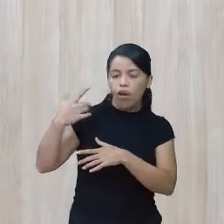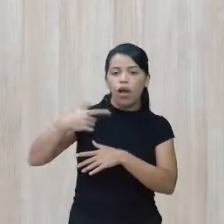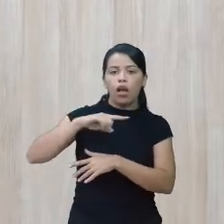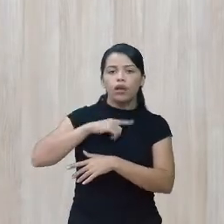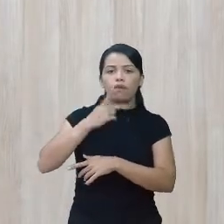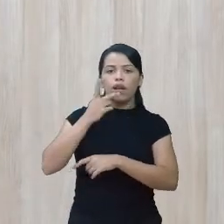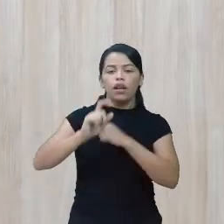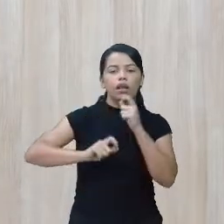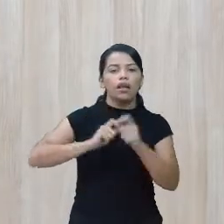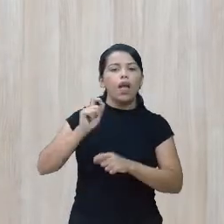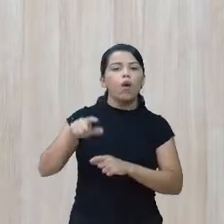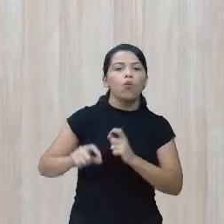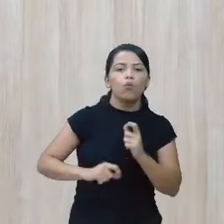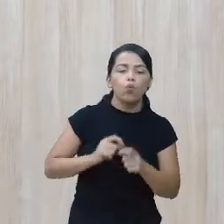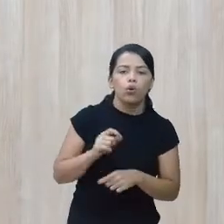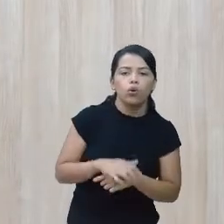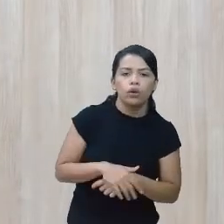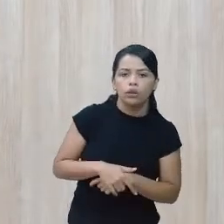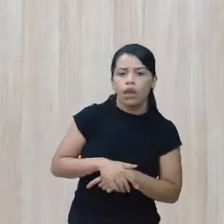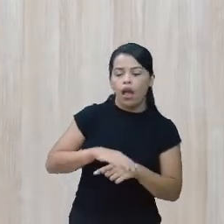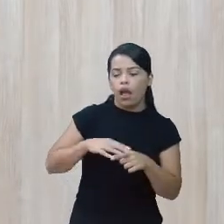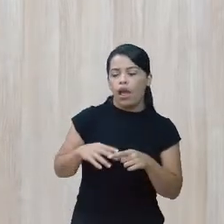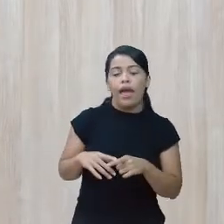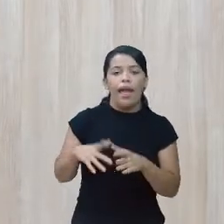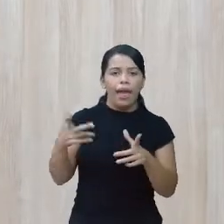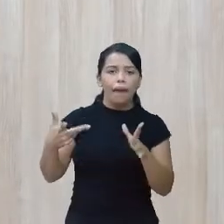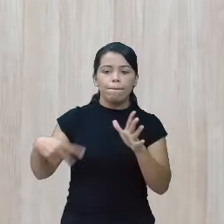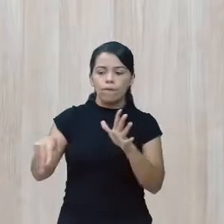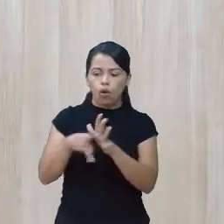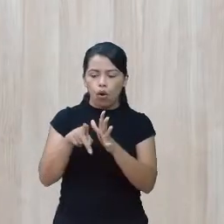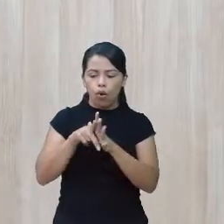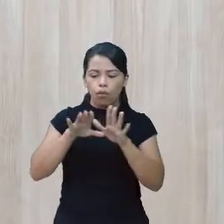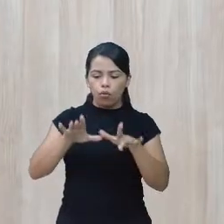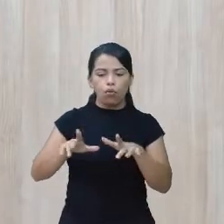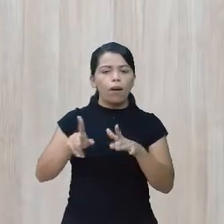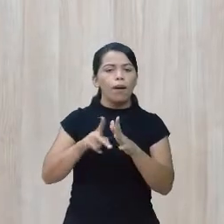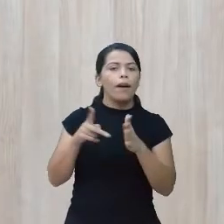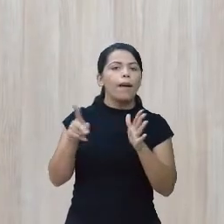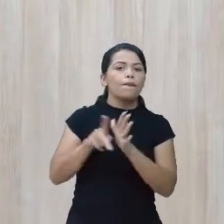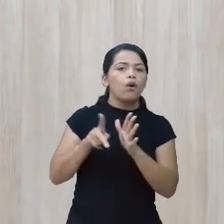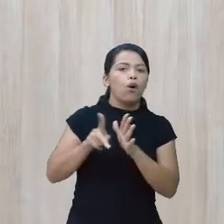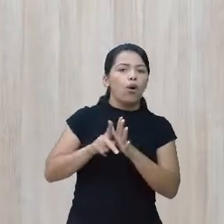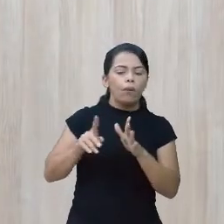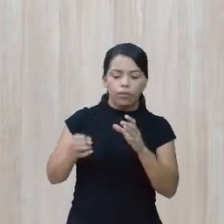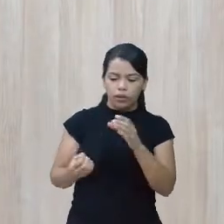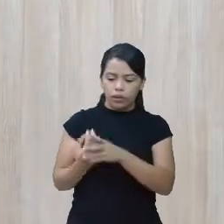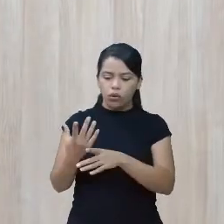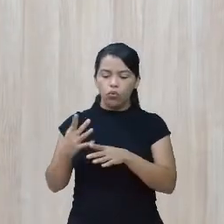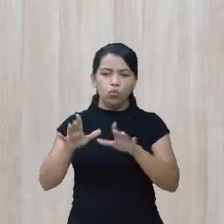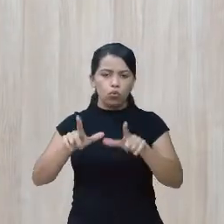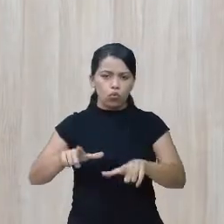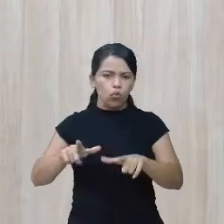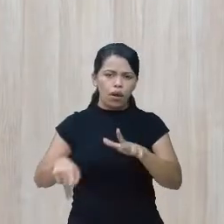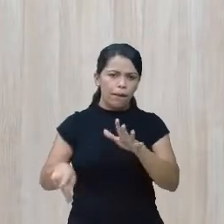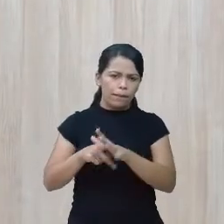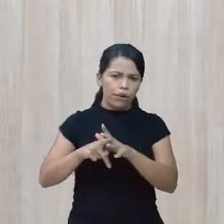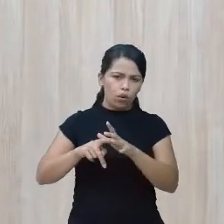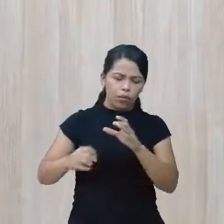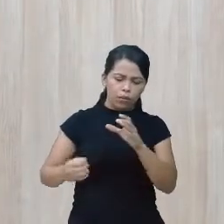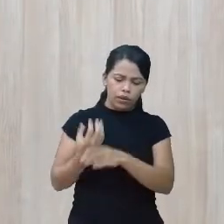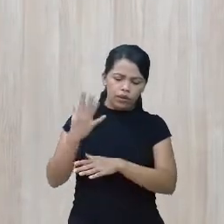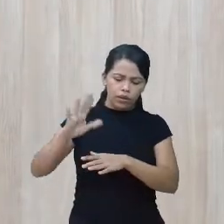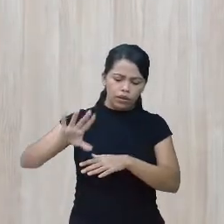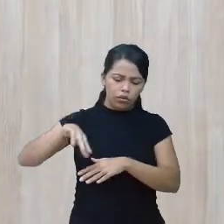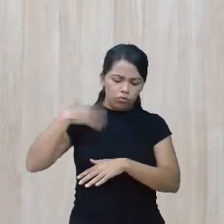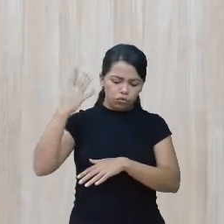fontes sonoras, tá? Que são naturais ou artificiais. As fontes